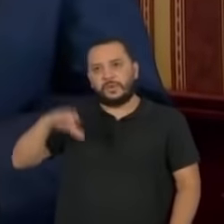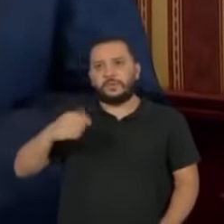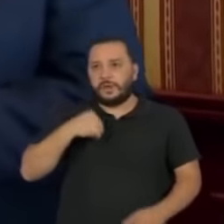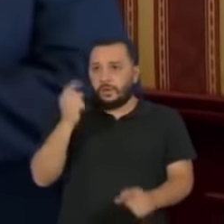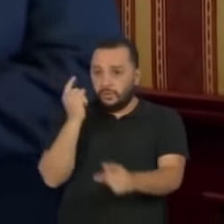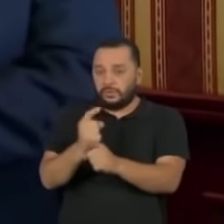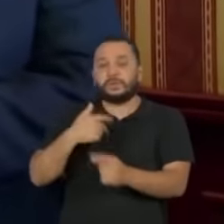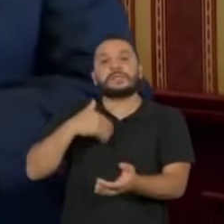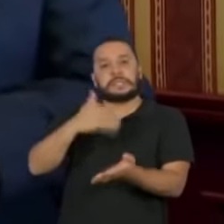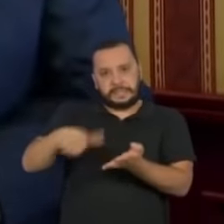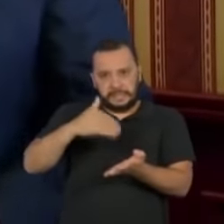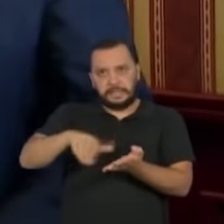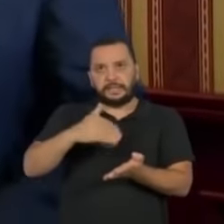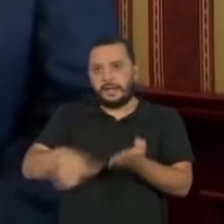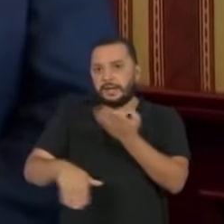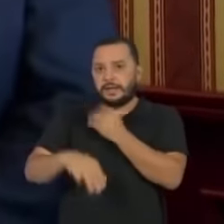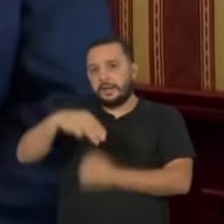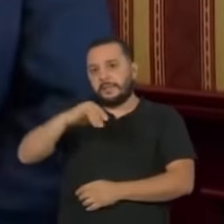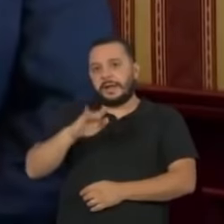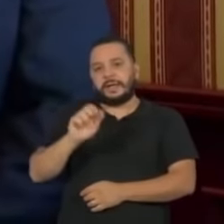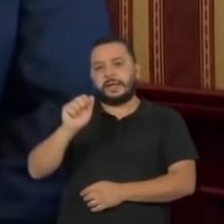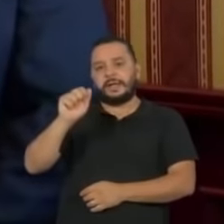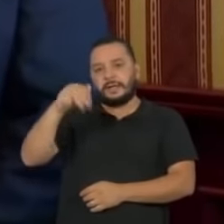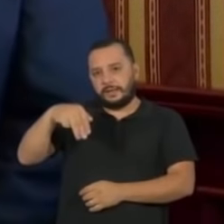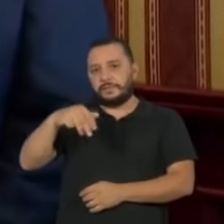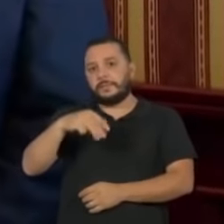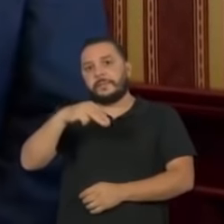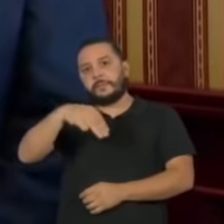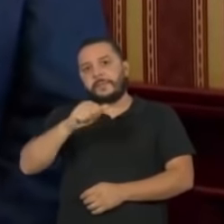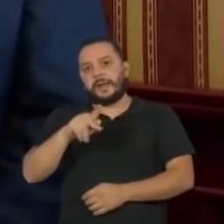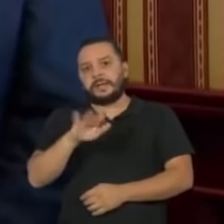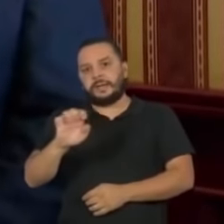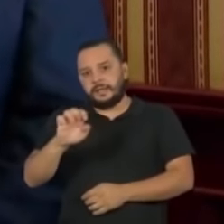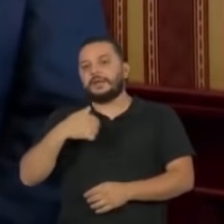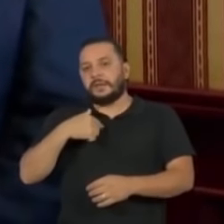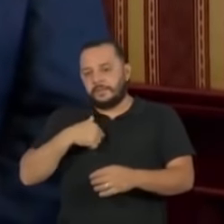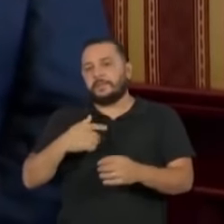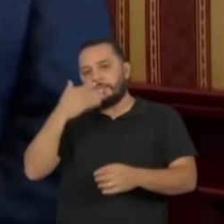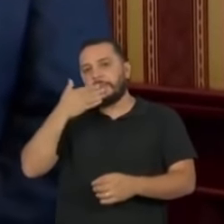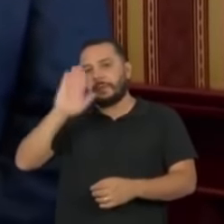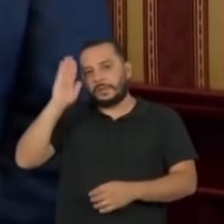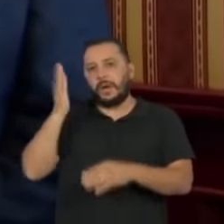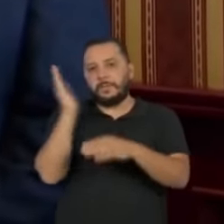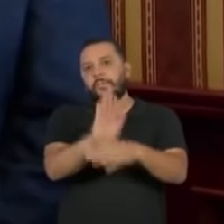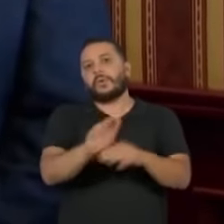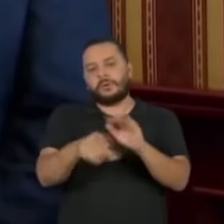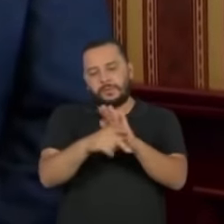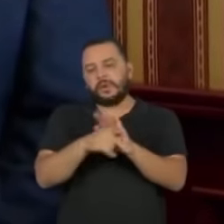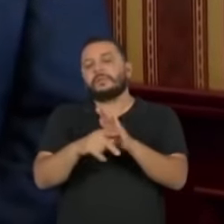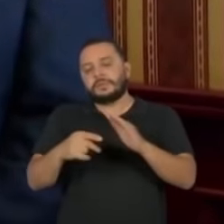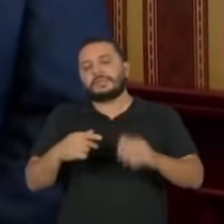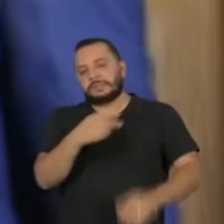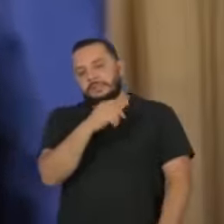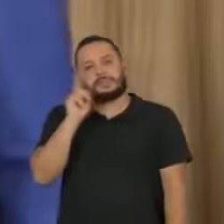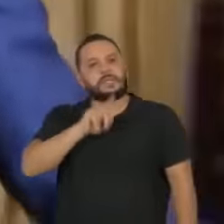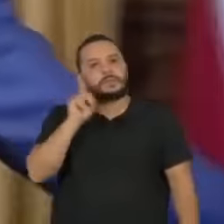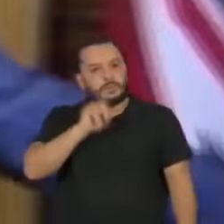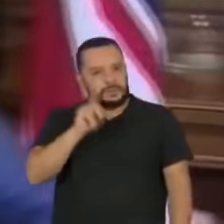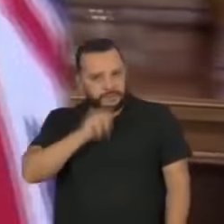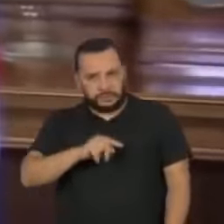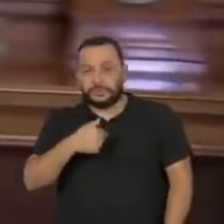de Estado norte-americano, Mike Pompeo, que prometeu o apoio dos Estados Unidos para afastar Nicolás Maduro do poder.